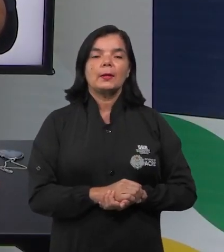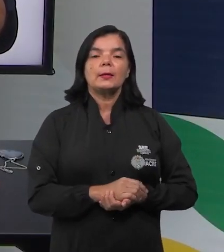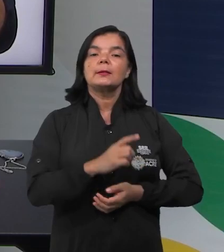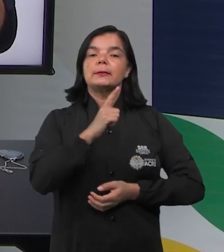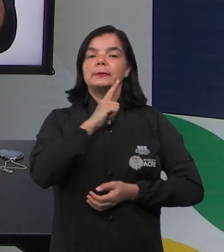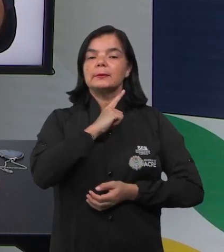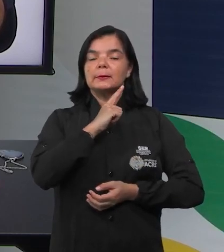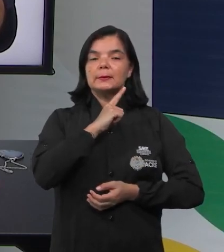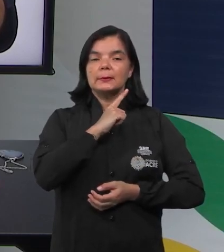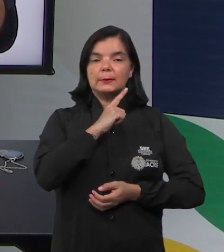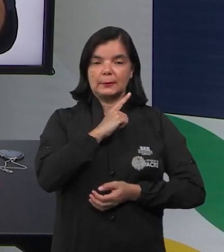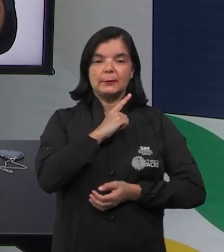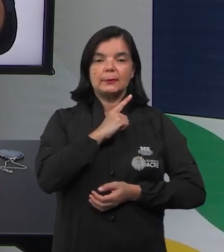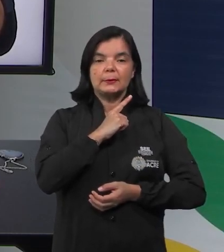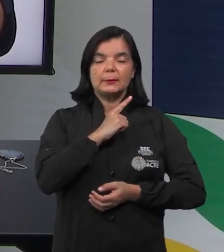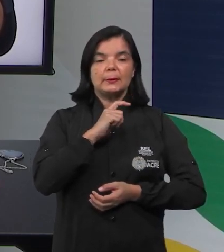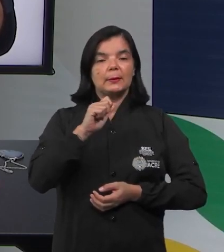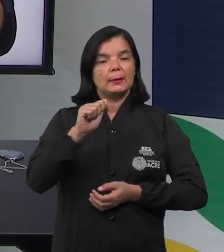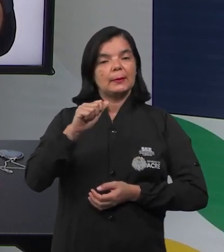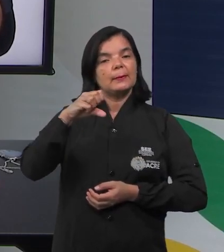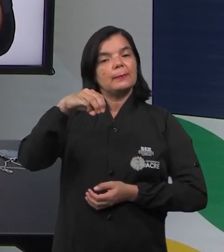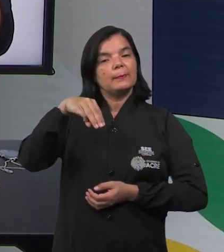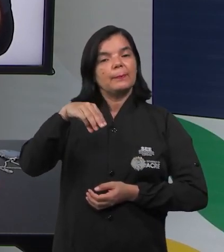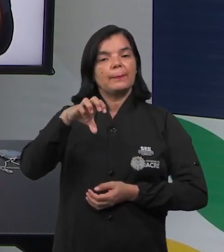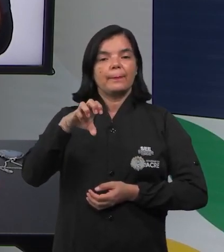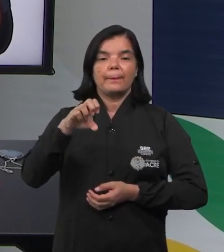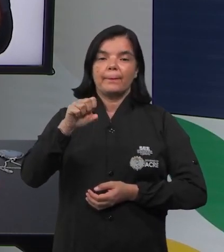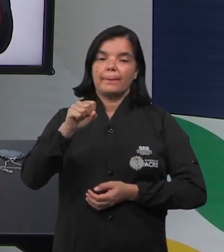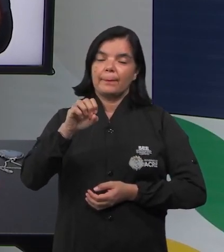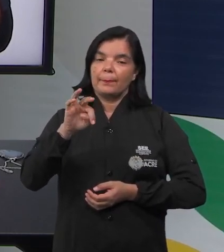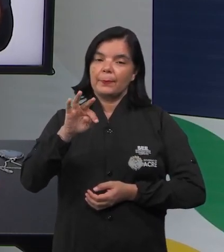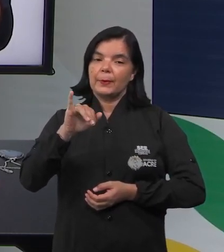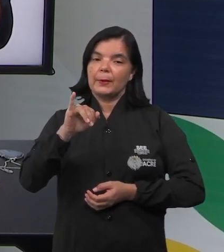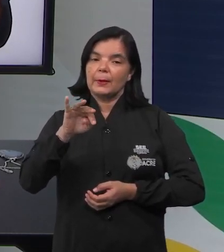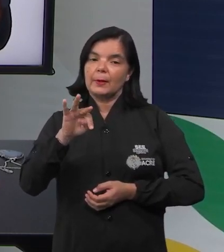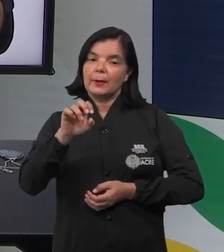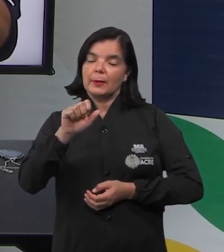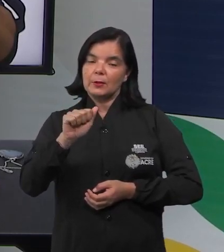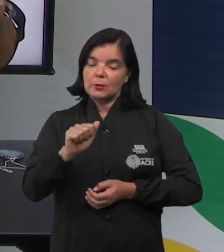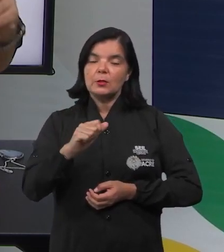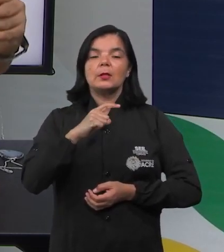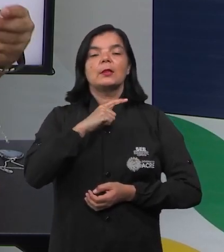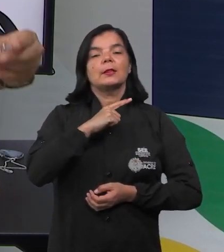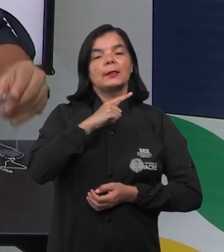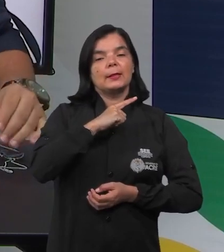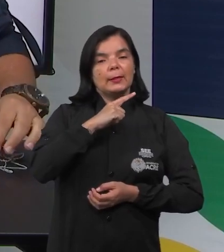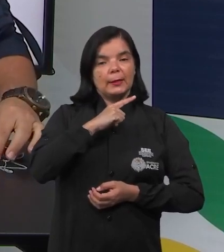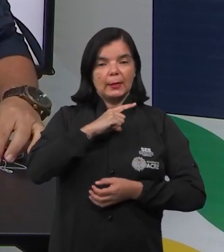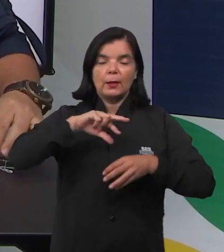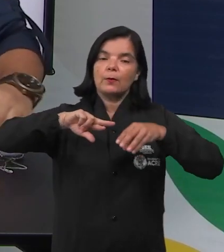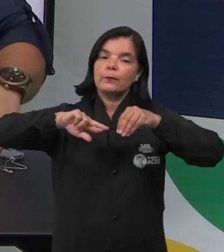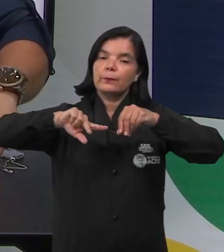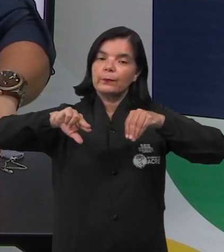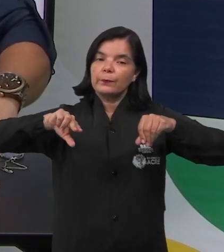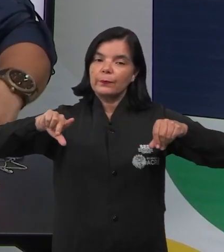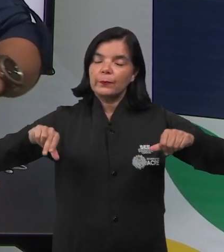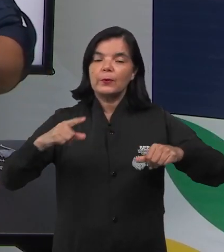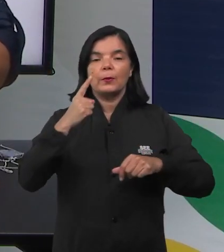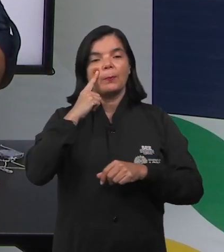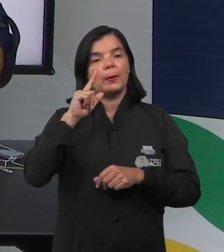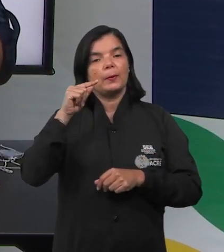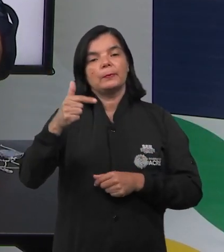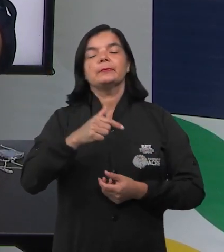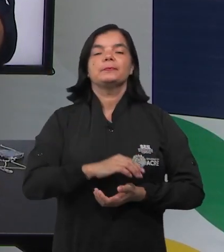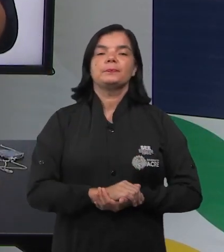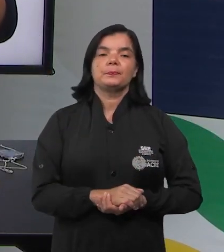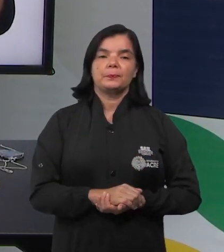Aqui nós temos uma ametista, né? Um tipo de mineral também. Eu tenho essa. Deixa eu pegar outra aqui para vocês verem.